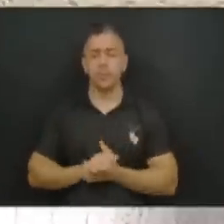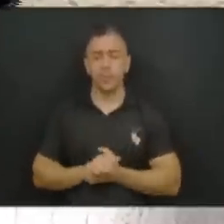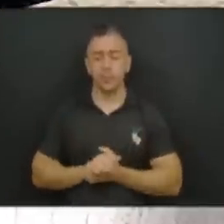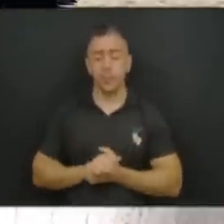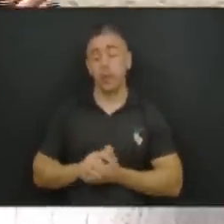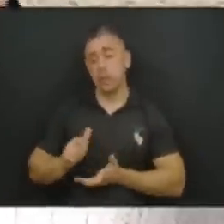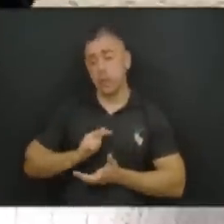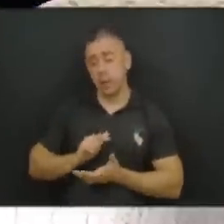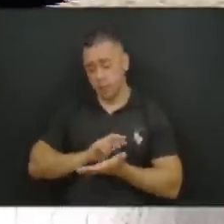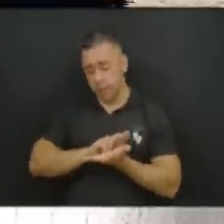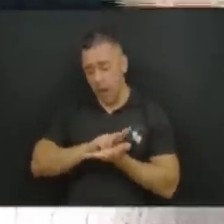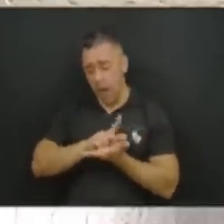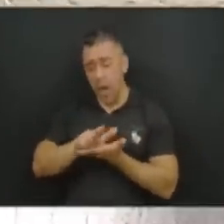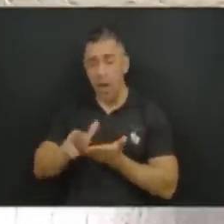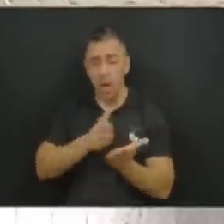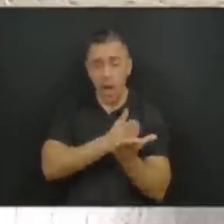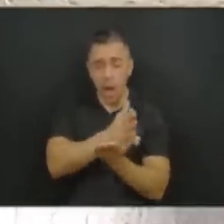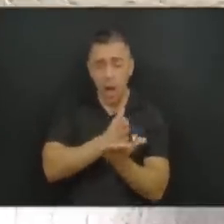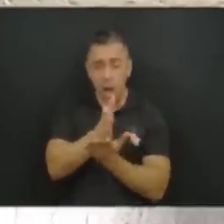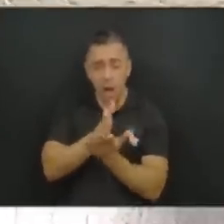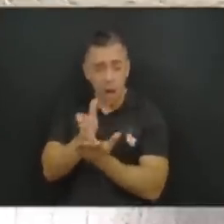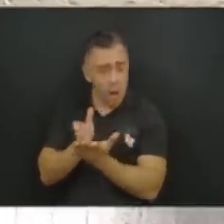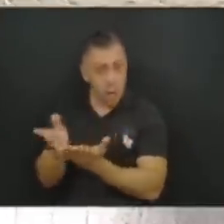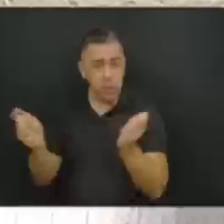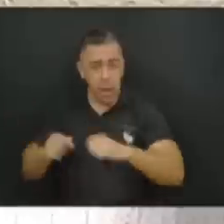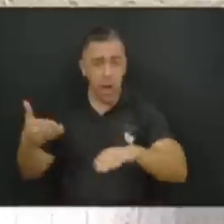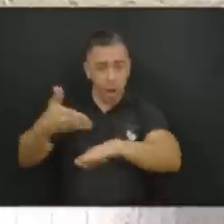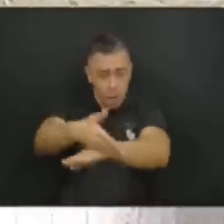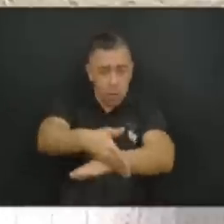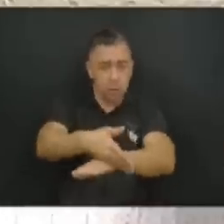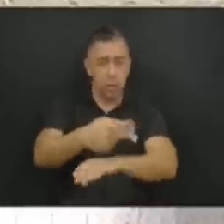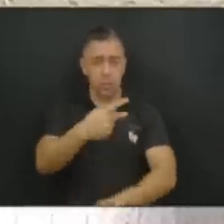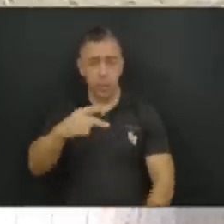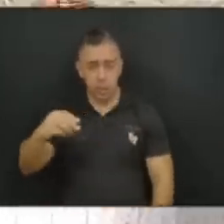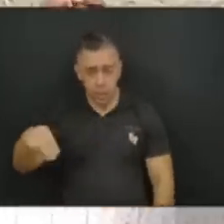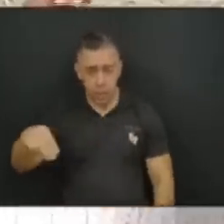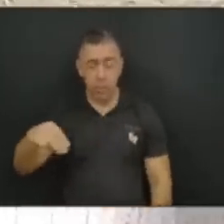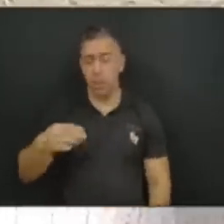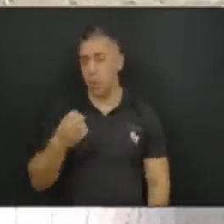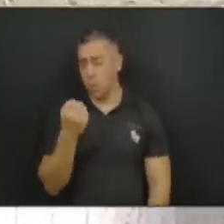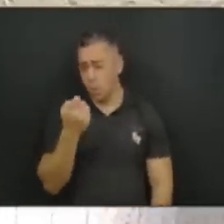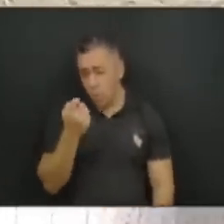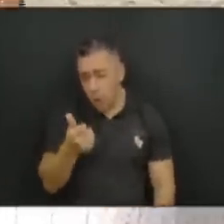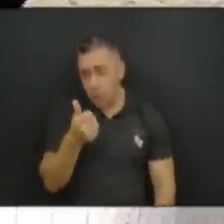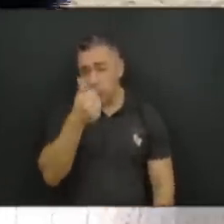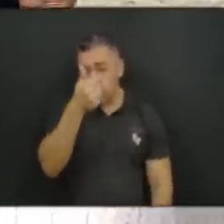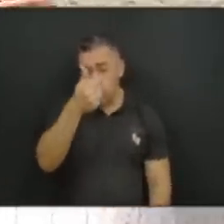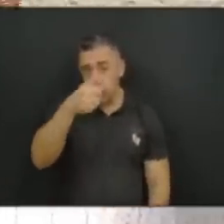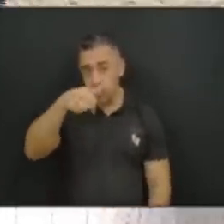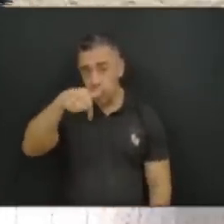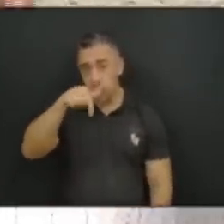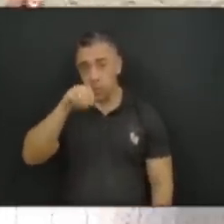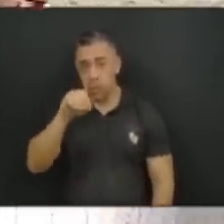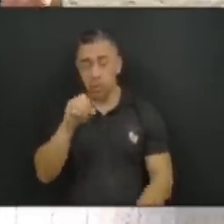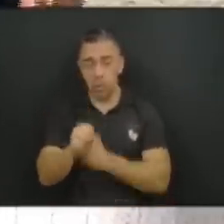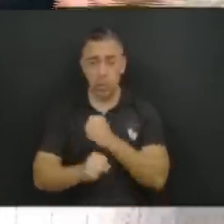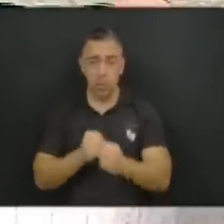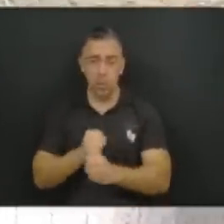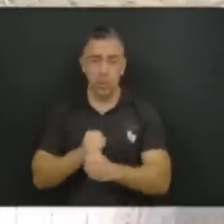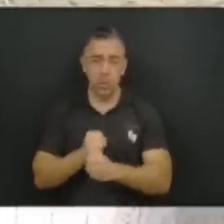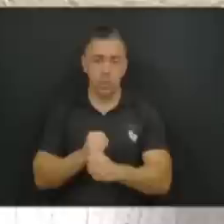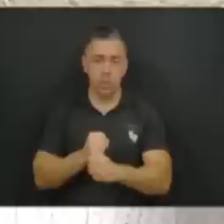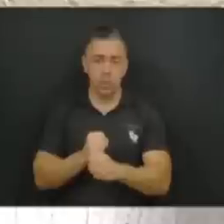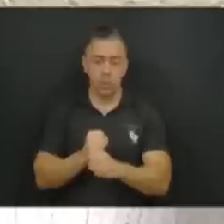são vários Campos para entrar na Polícia Militar nós não queremos que uma instituição de quase 170 anos se dobre aos